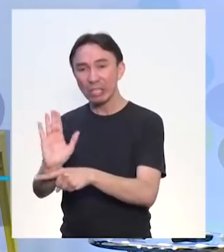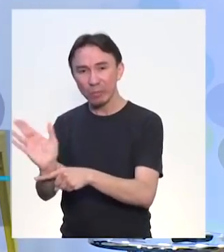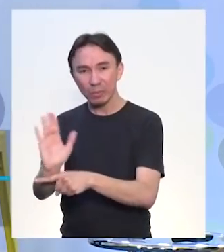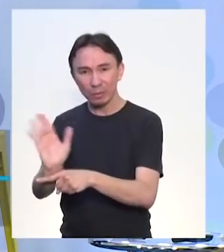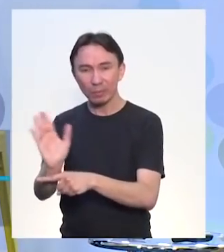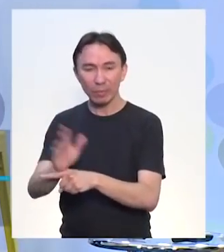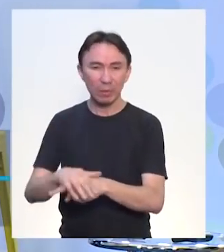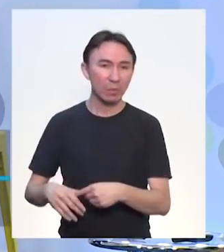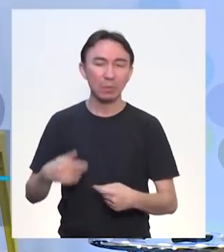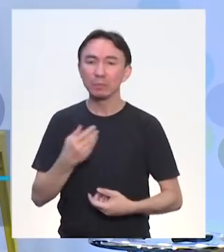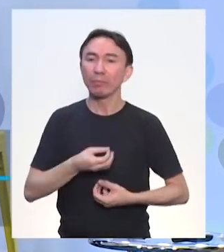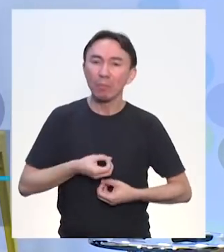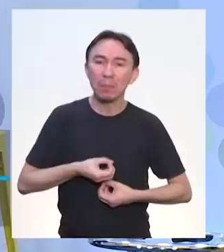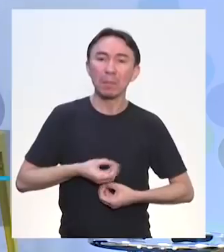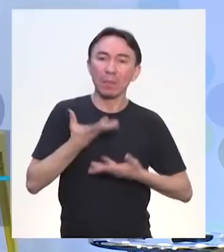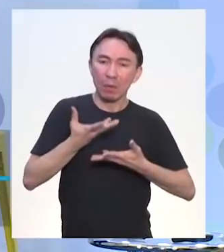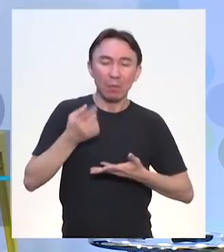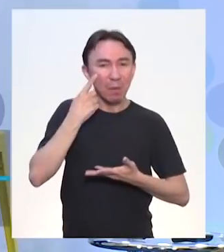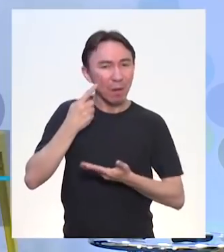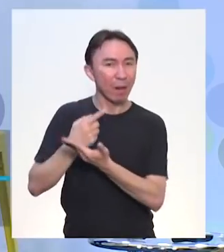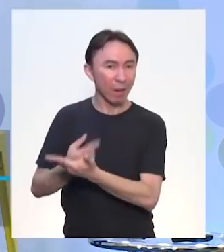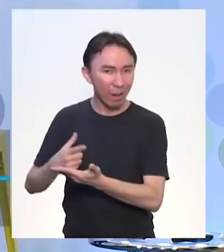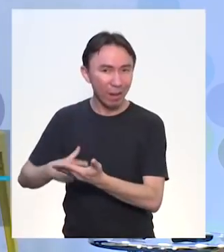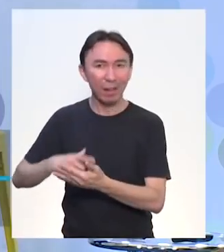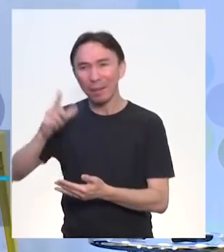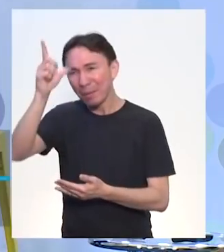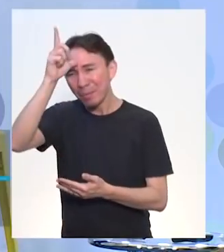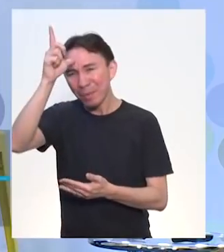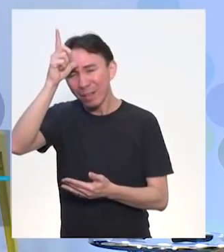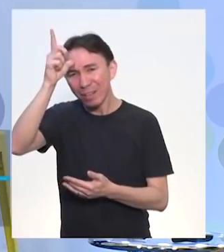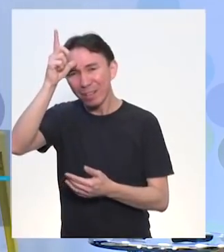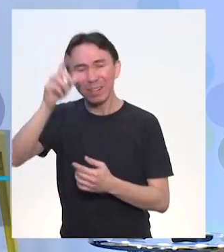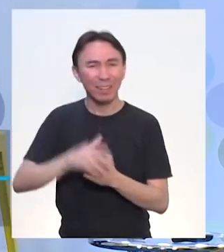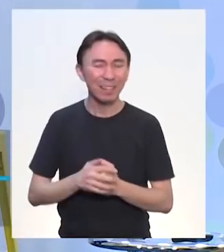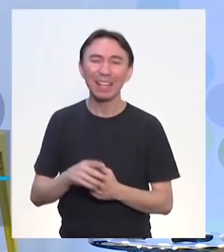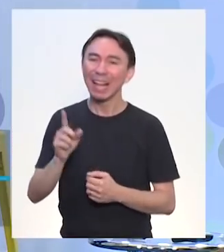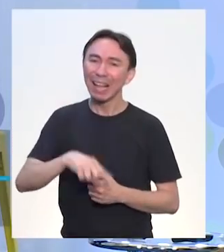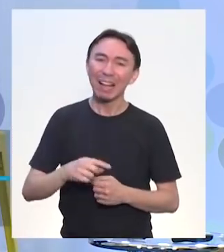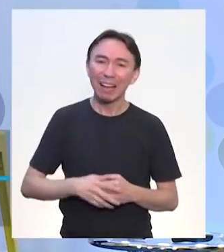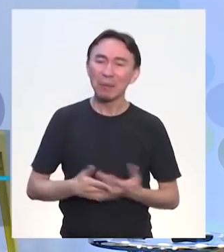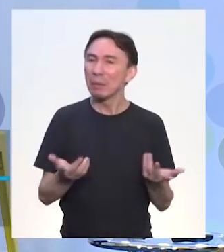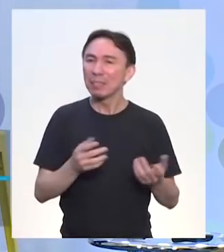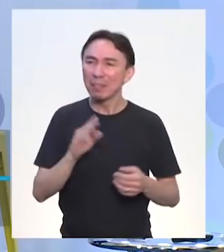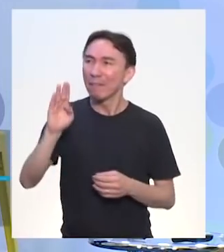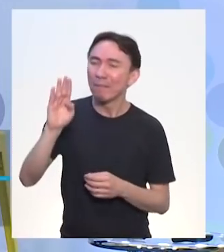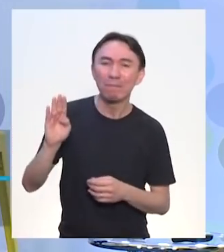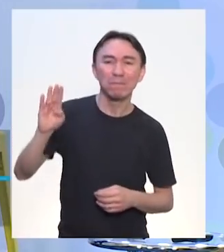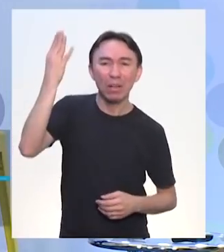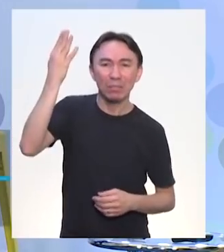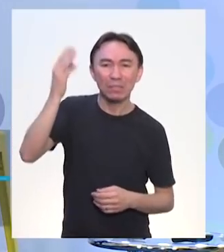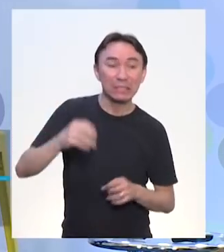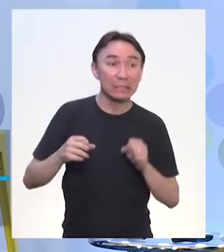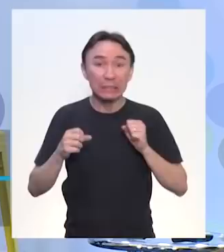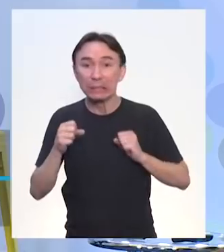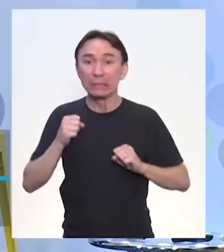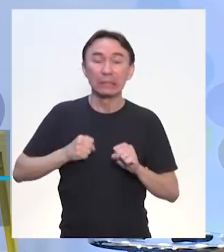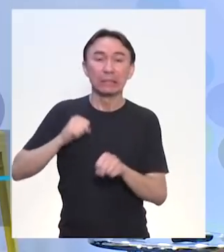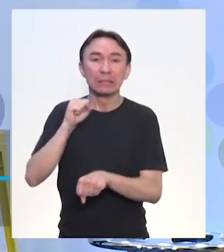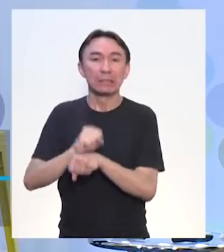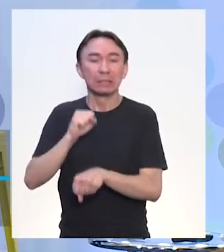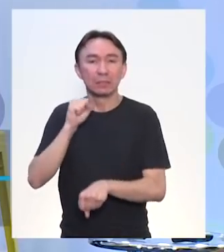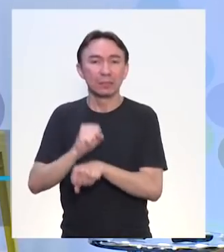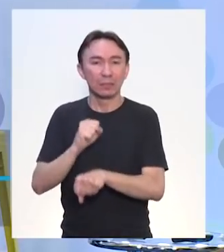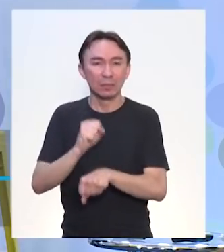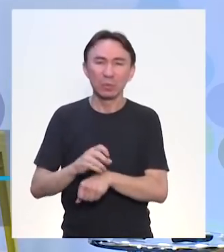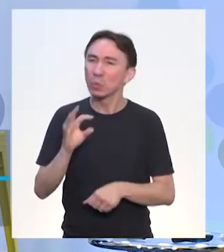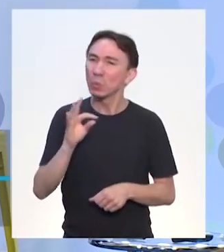alemão são totalmente distópicos, há uma falsa esperança, né? Tudo é ruína. Quanto do